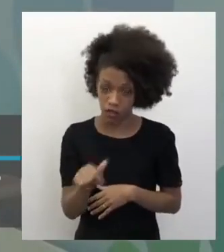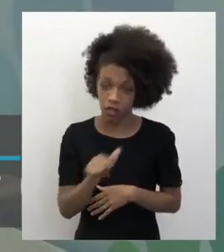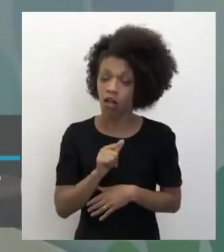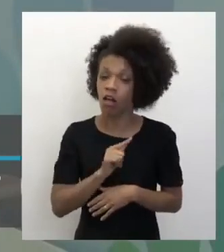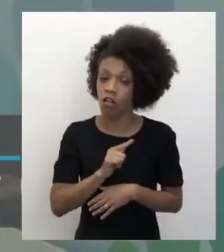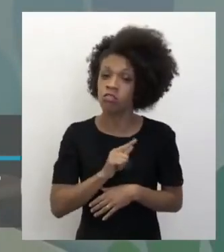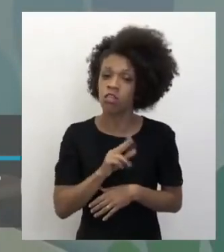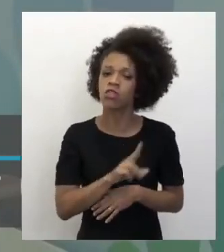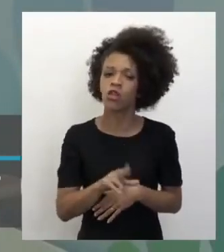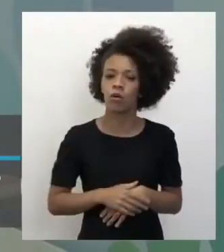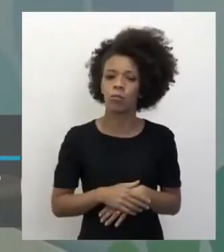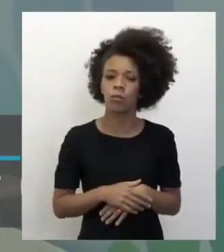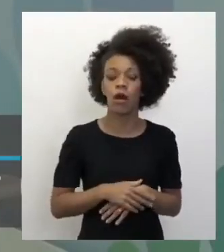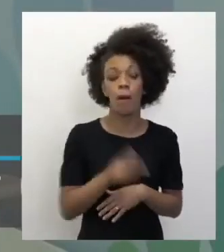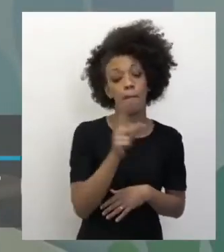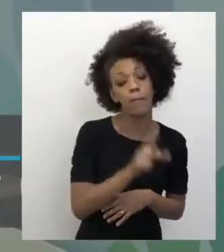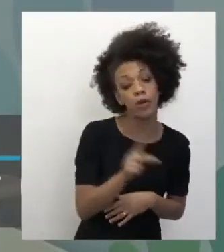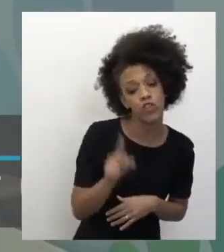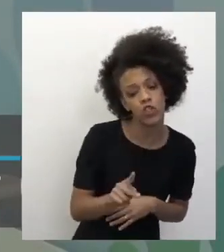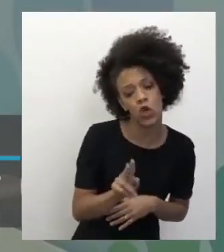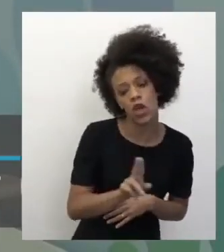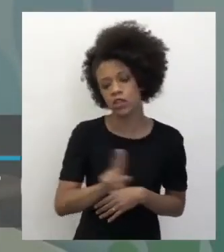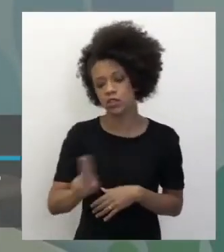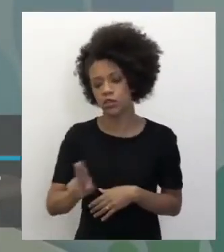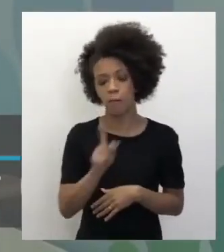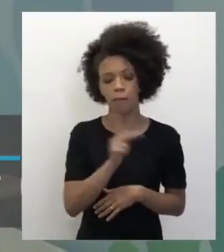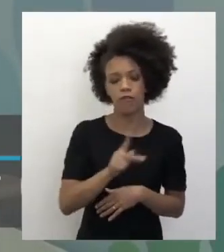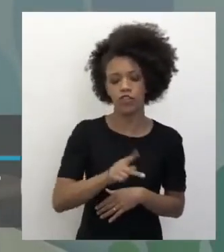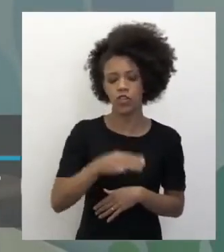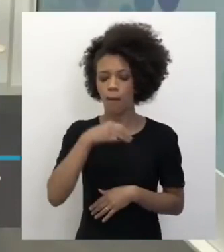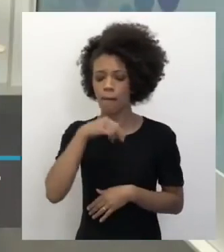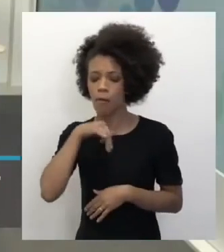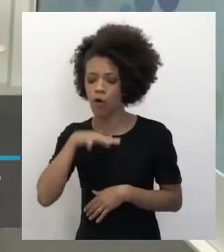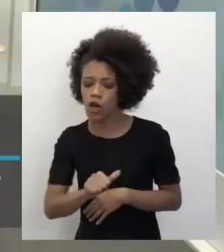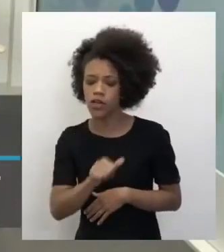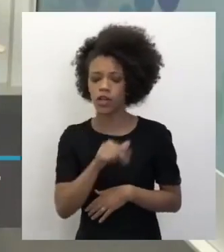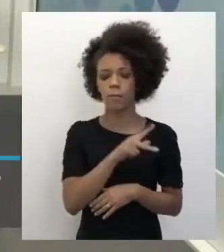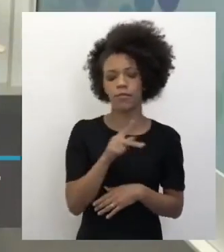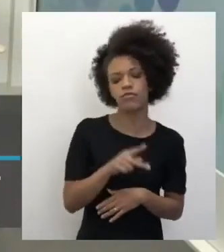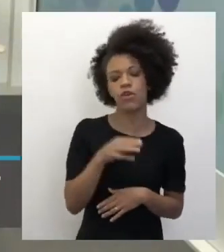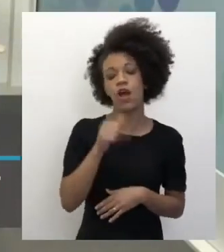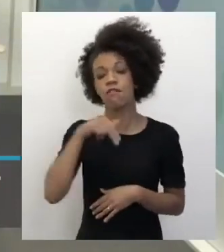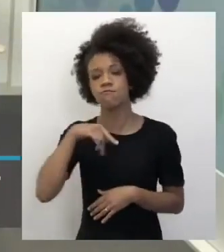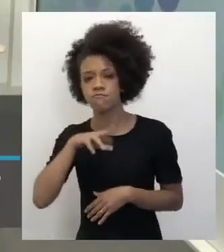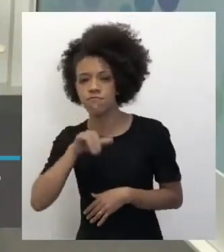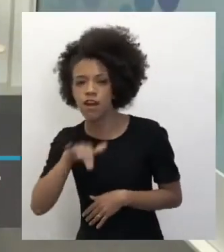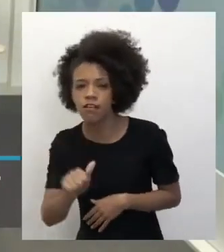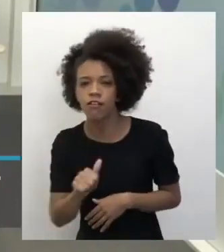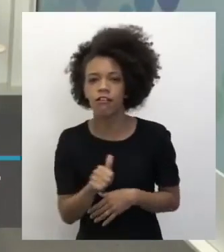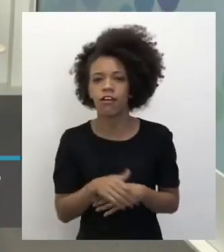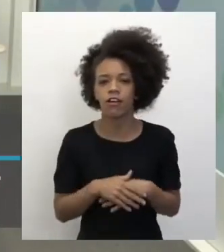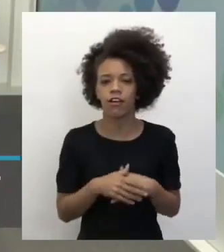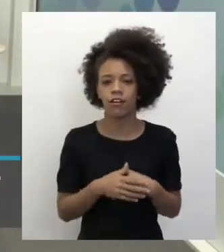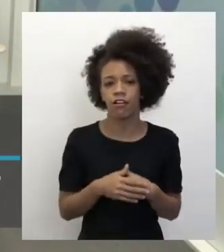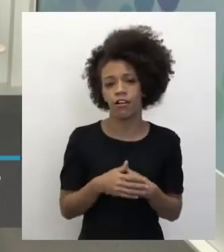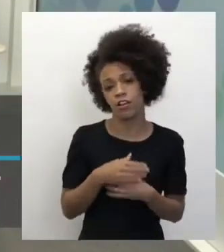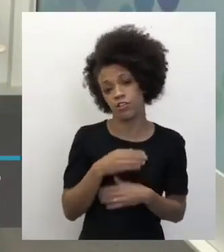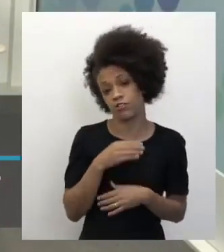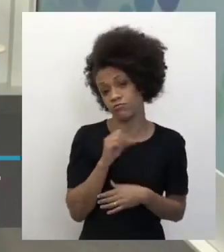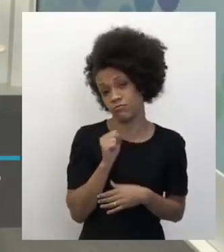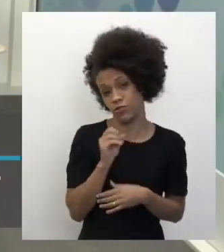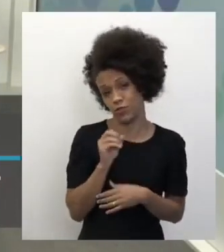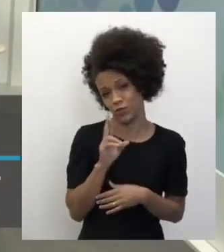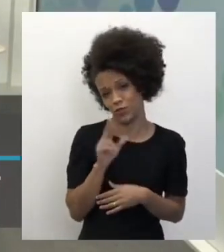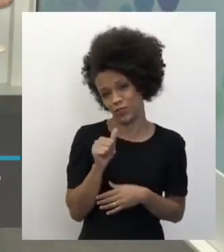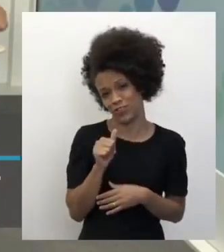o nome da professora, professora Mônica, professora Olha, tem Andréia. um que falou, a Fernanda colocou, eu falo Sora.